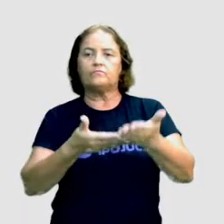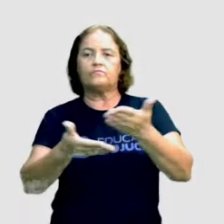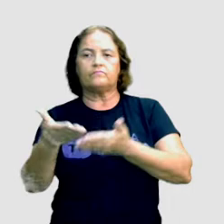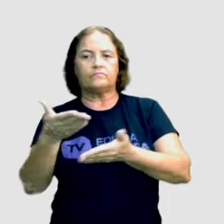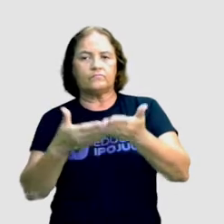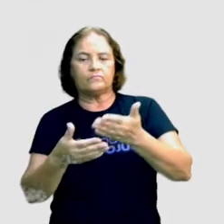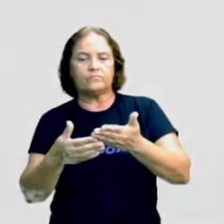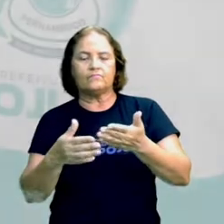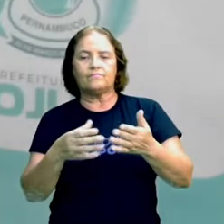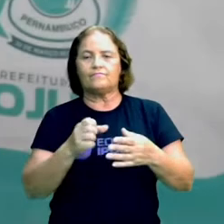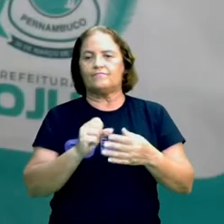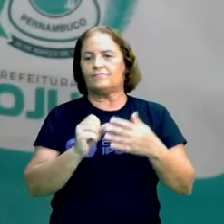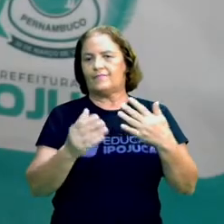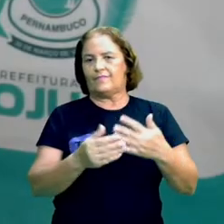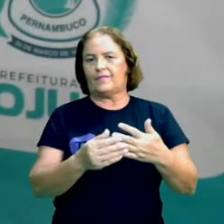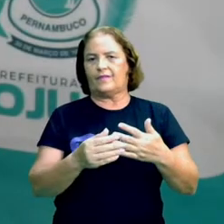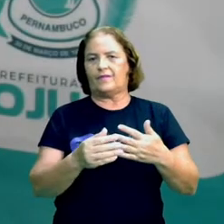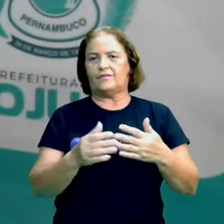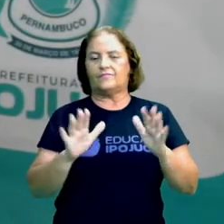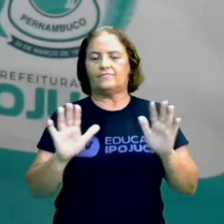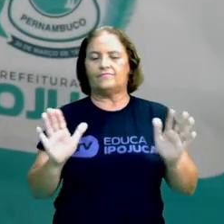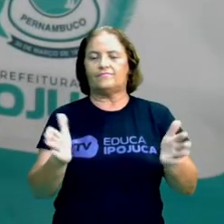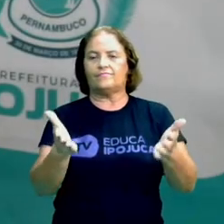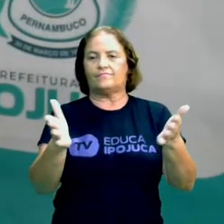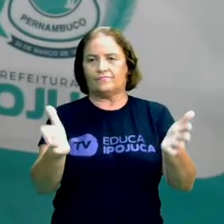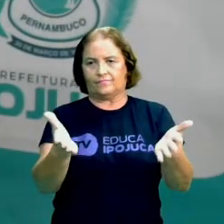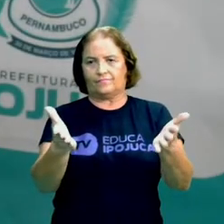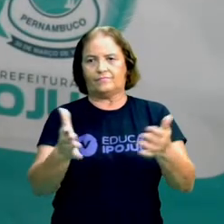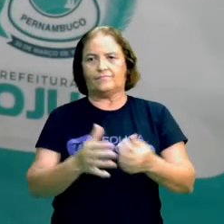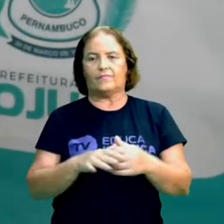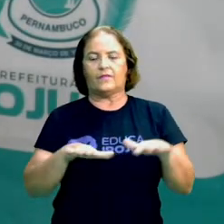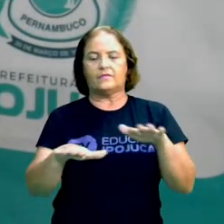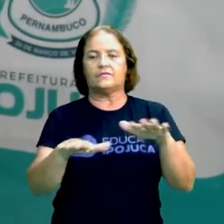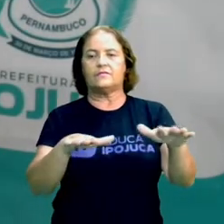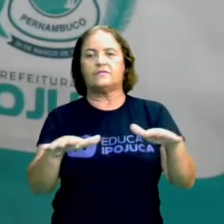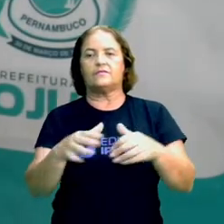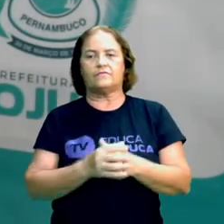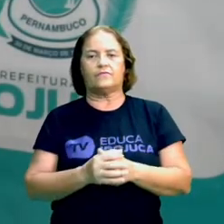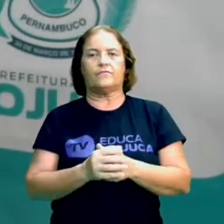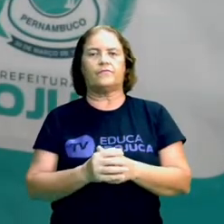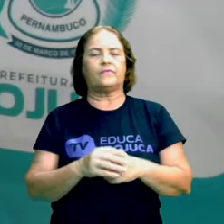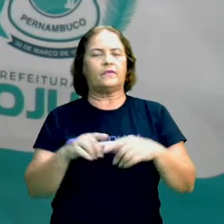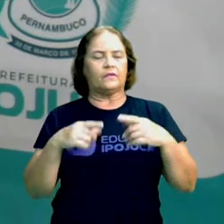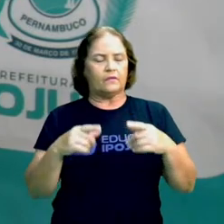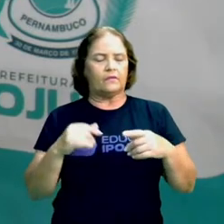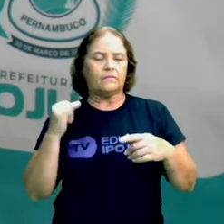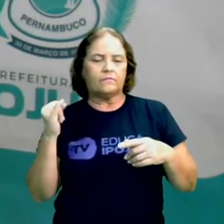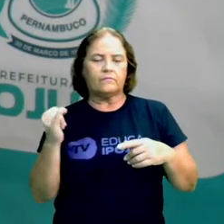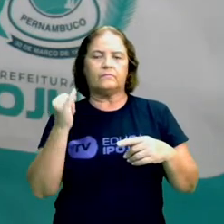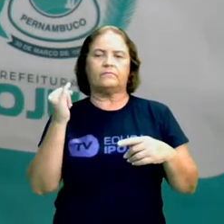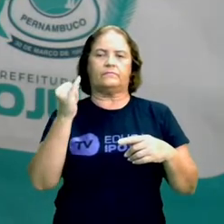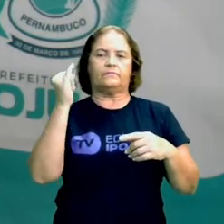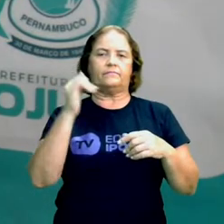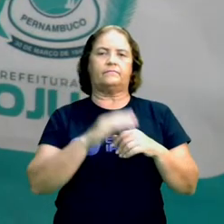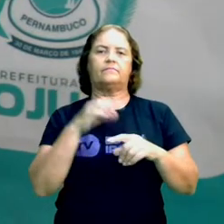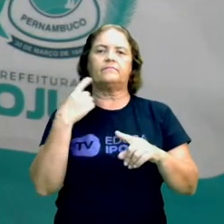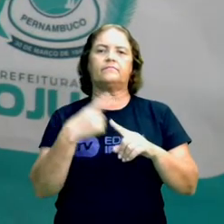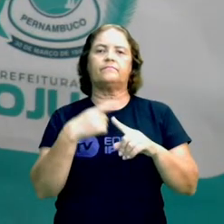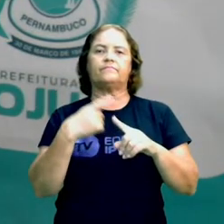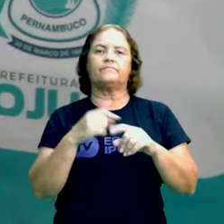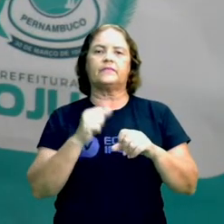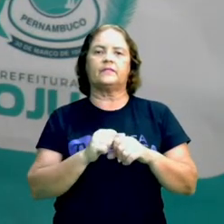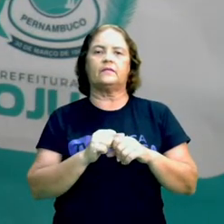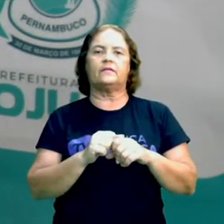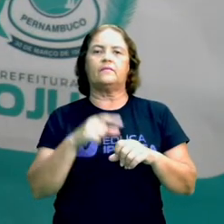canais acessíveis. Olha só, gente, essa questão da curadoria, ela é séria e bastante importante. Por quê? Porque